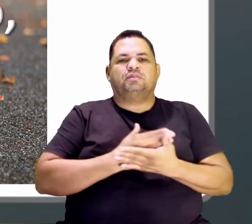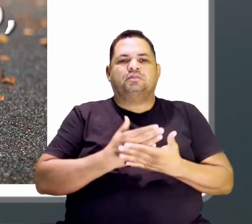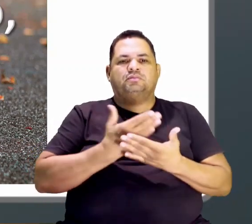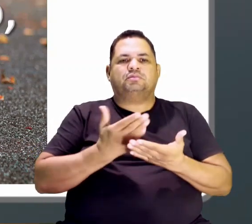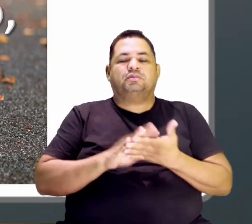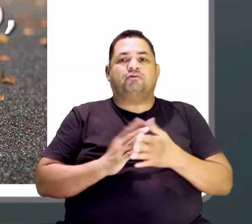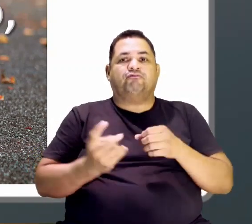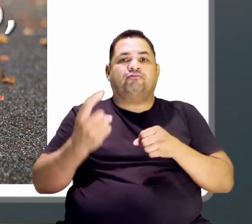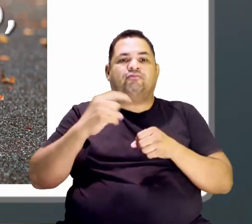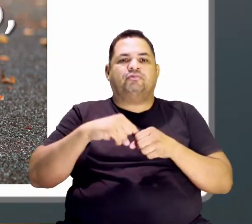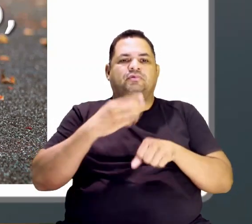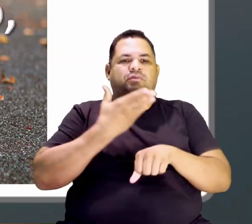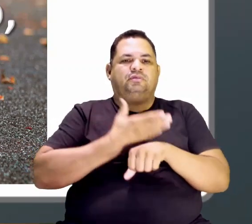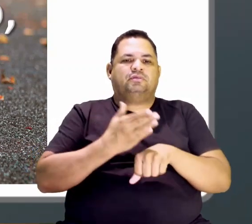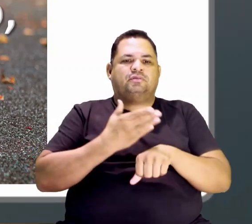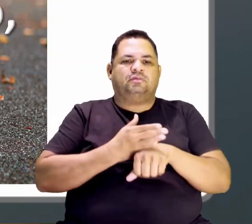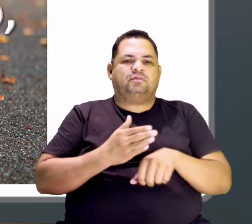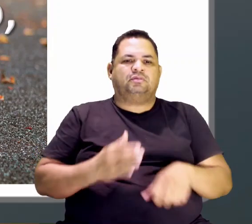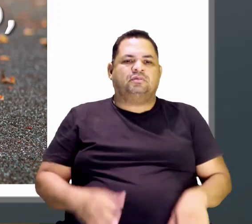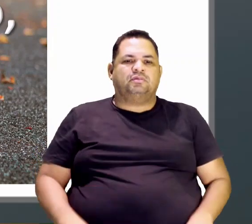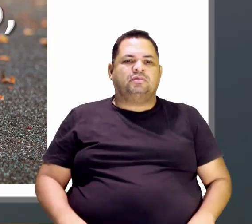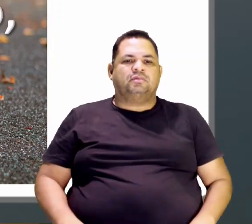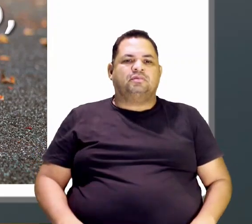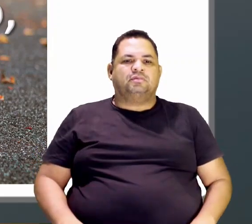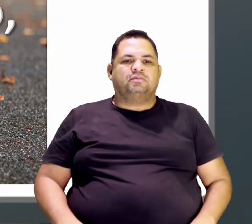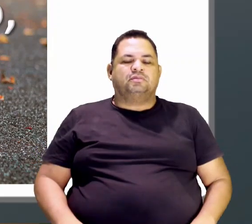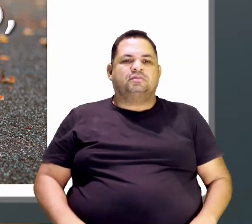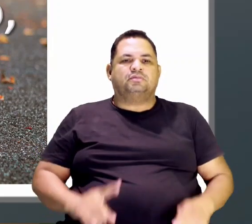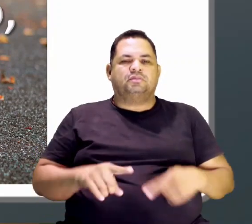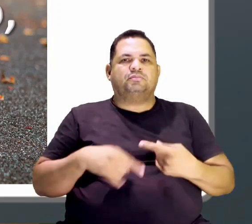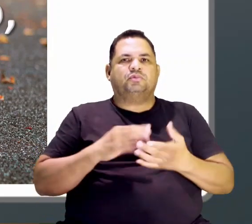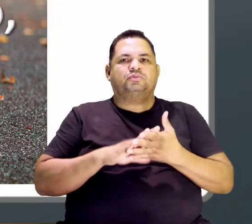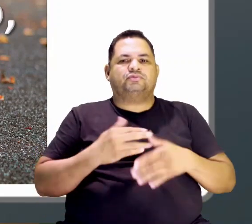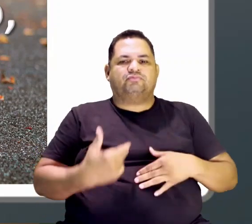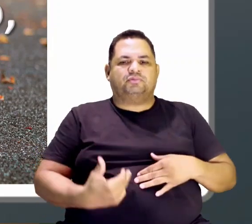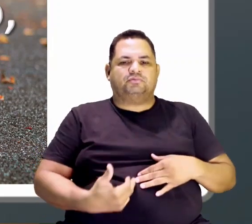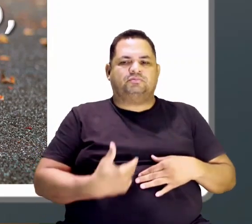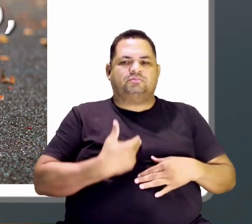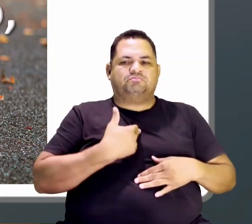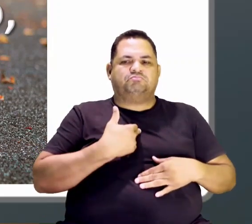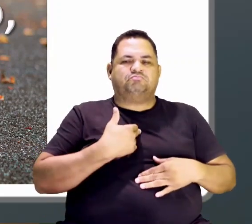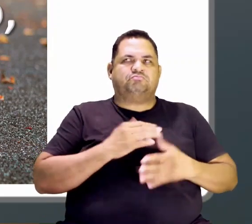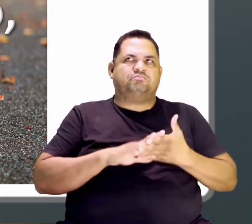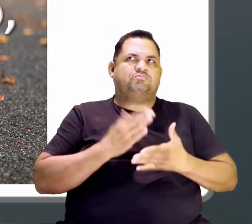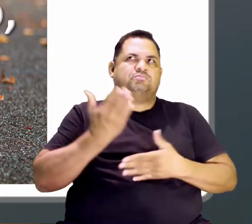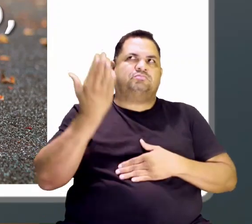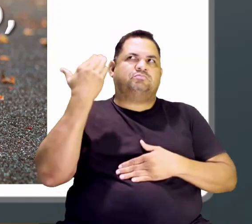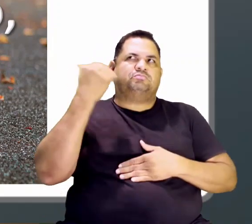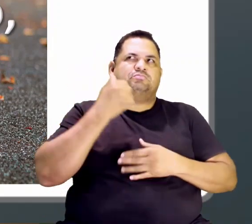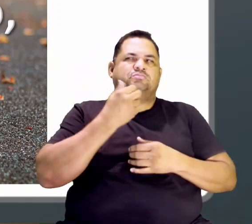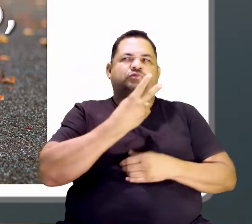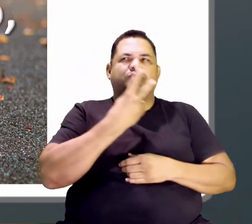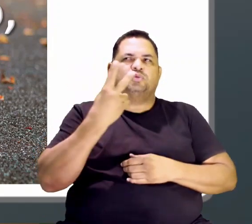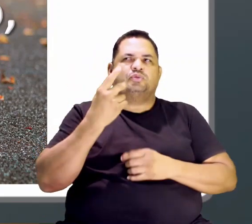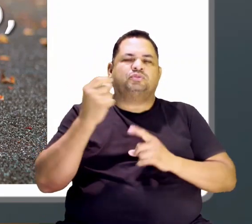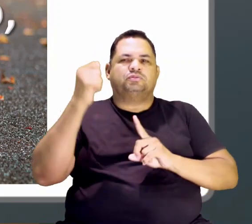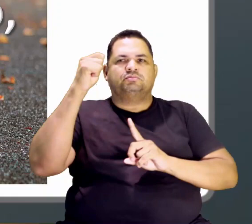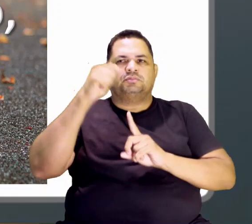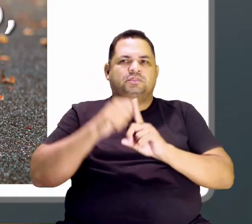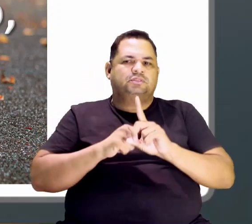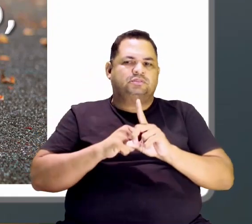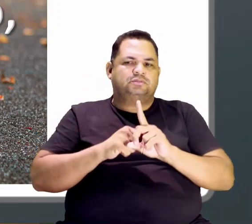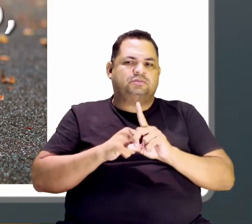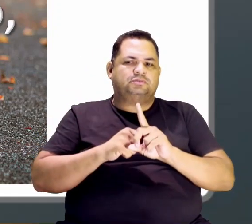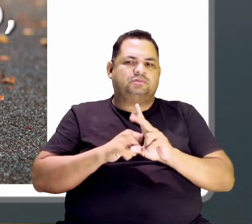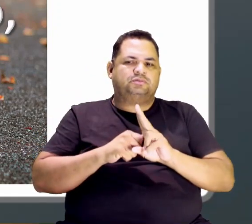treinar. Eu estava um tempo sem treinar, né? Passei por uma cirurgia recente, tem 2 meses e meio. E aí eu